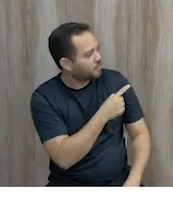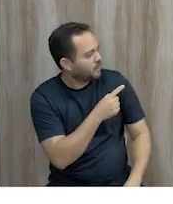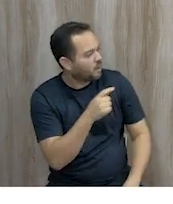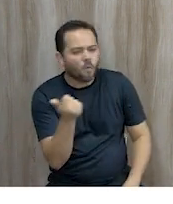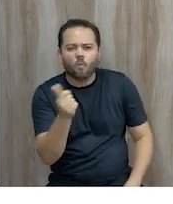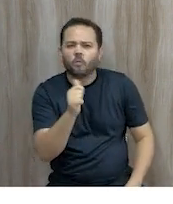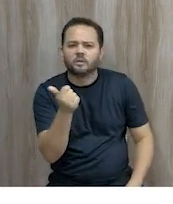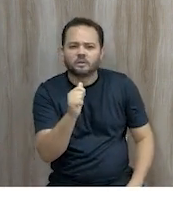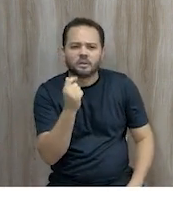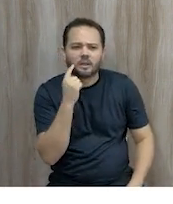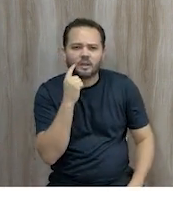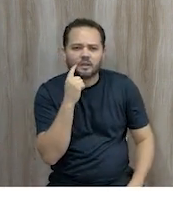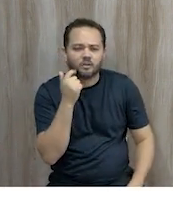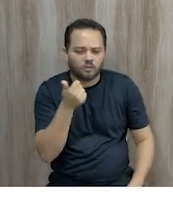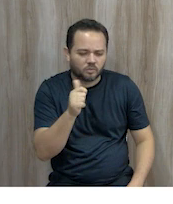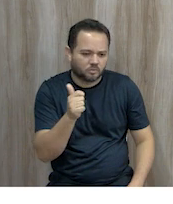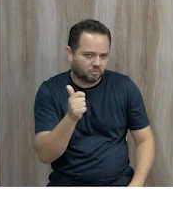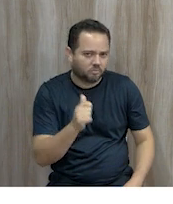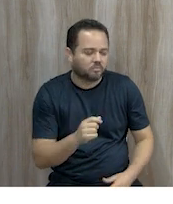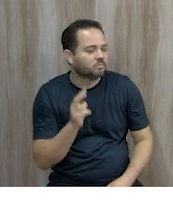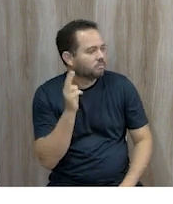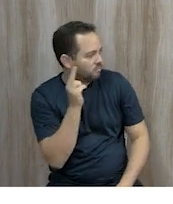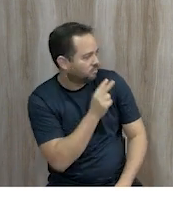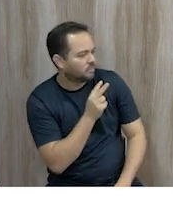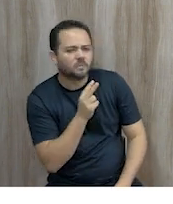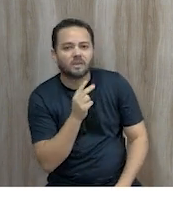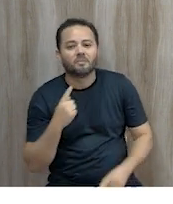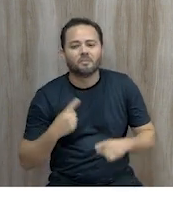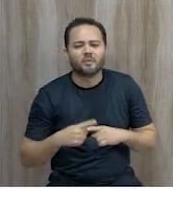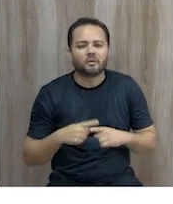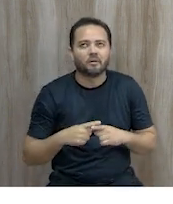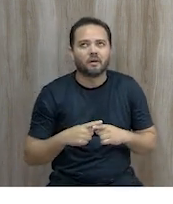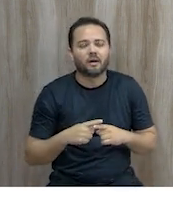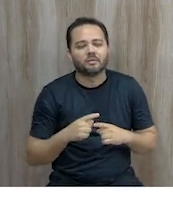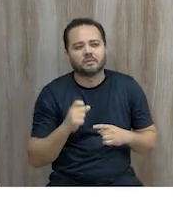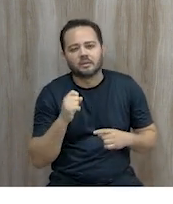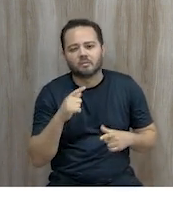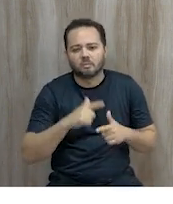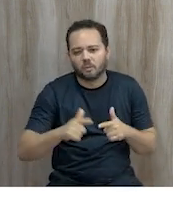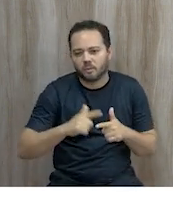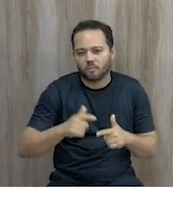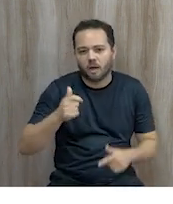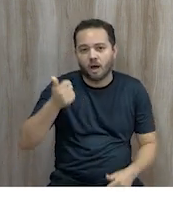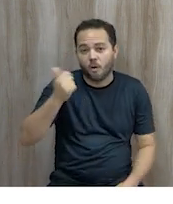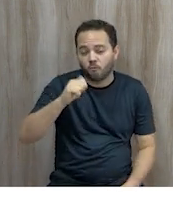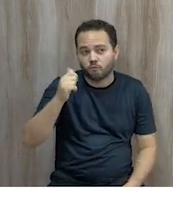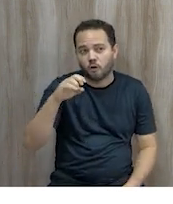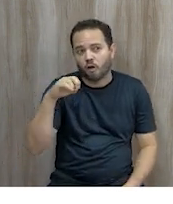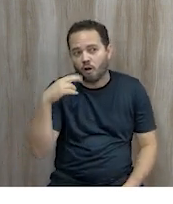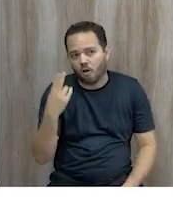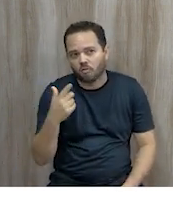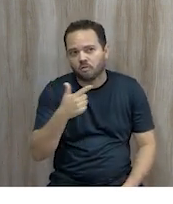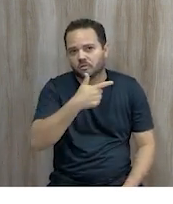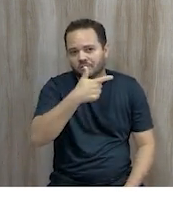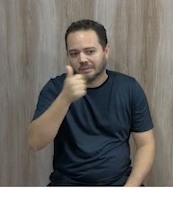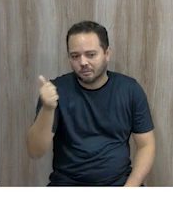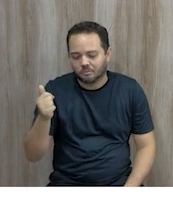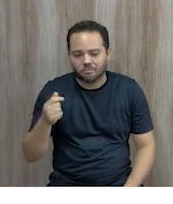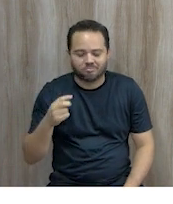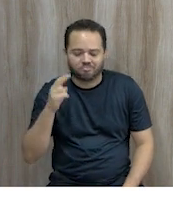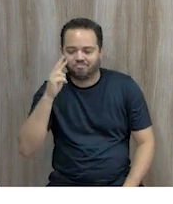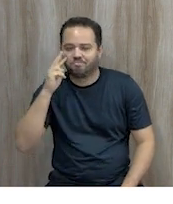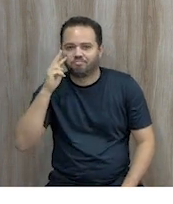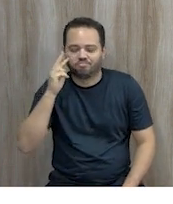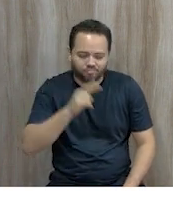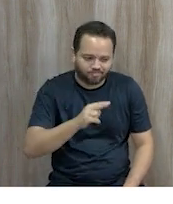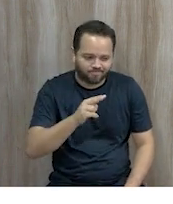certo? Normalmente, quando a gente tem problema no dente 11 ou 21, por causa da simetria, ele grita. E a primeira coisa que a